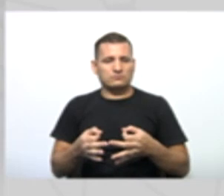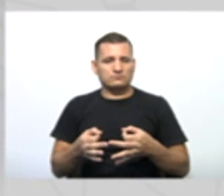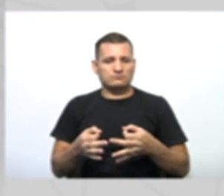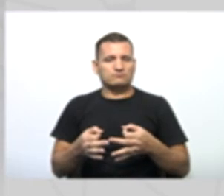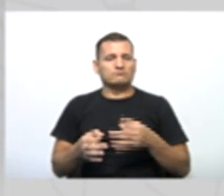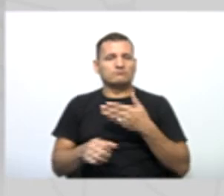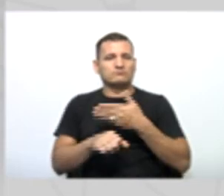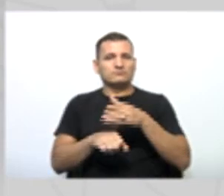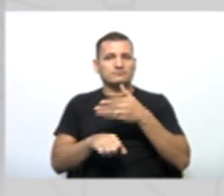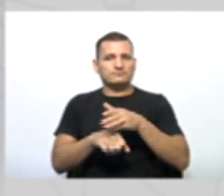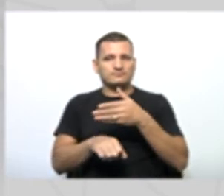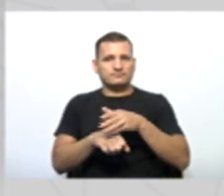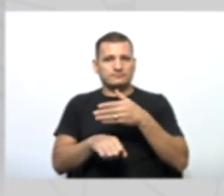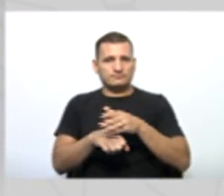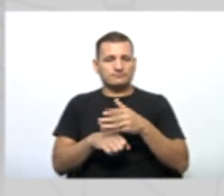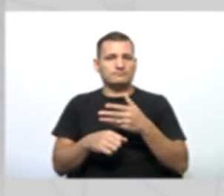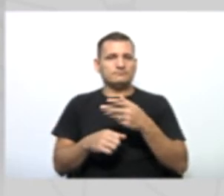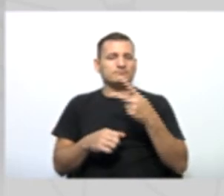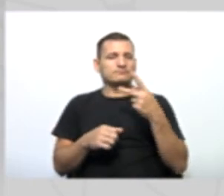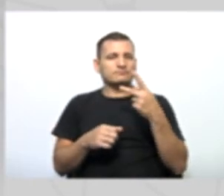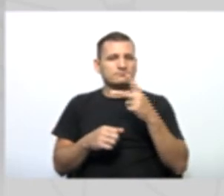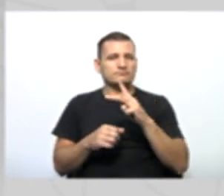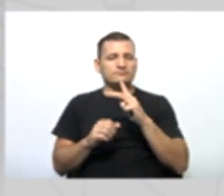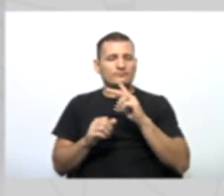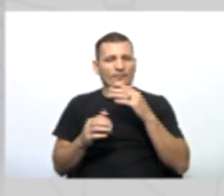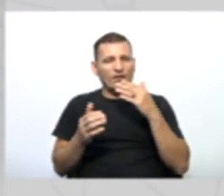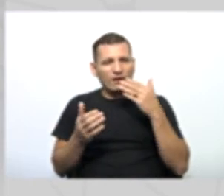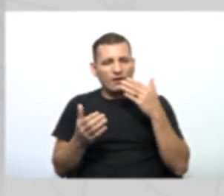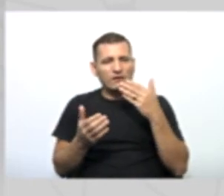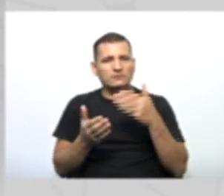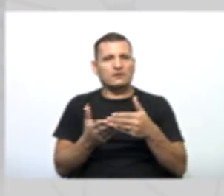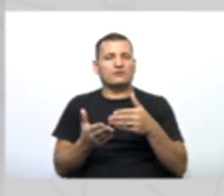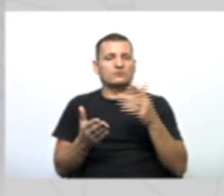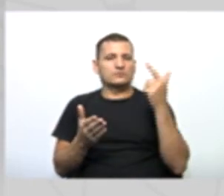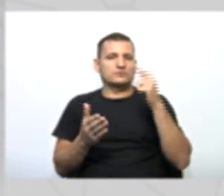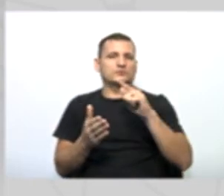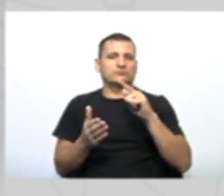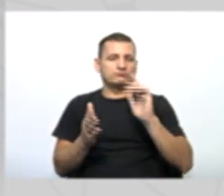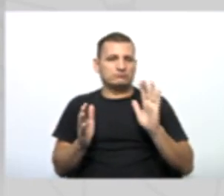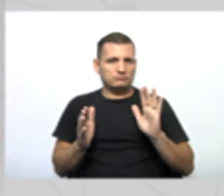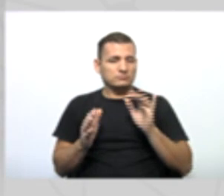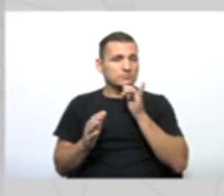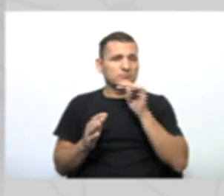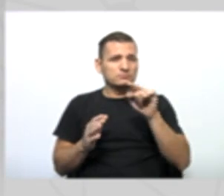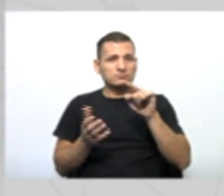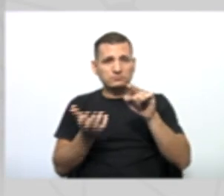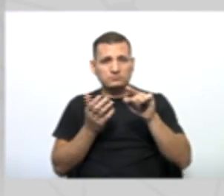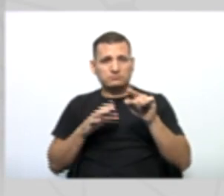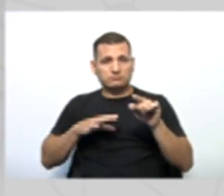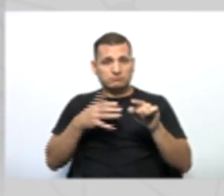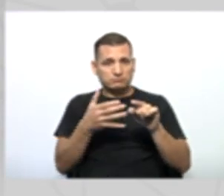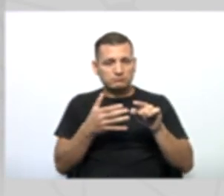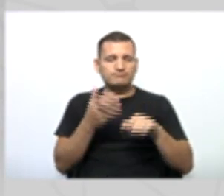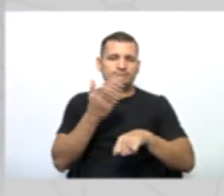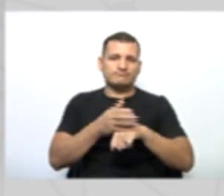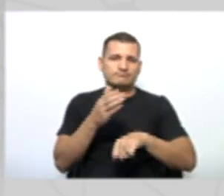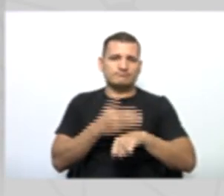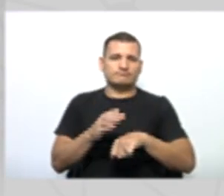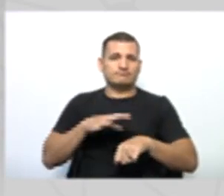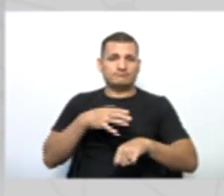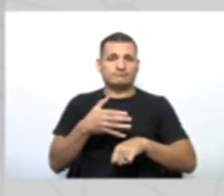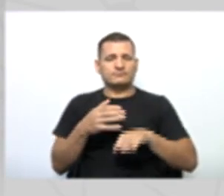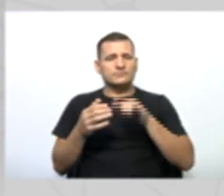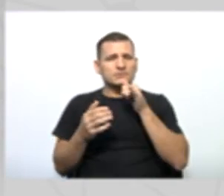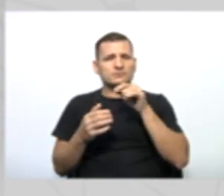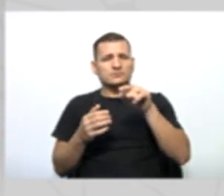que pratica, que exercita, até que ele se torne virtuoso. Se você quer ser corajoso, pratique a coragem. Se